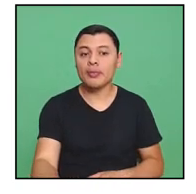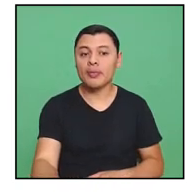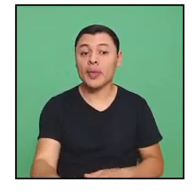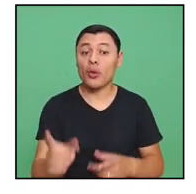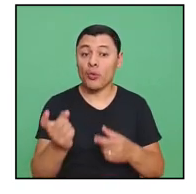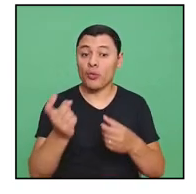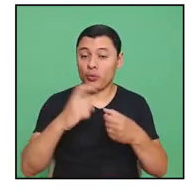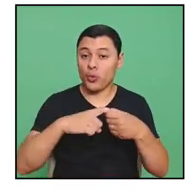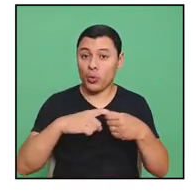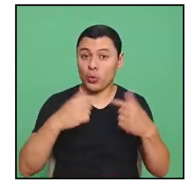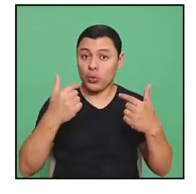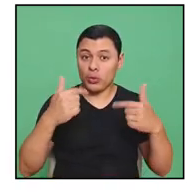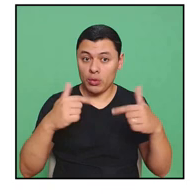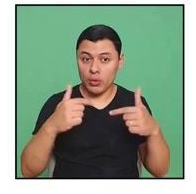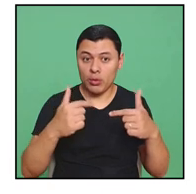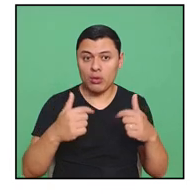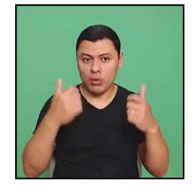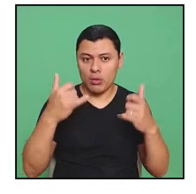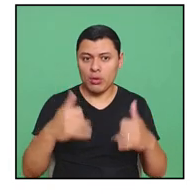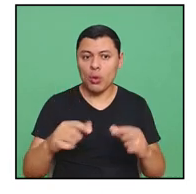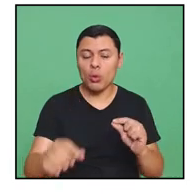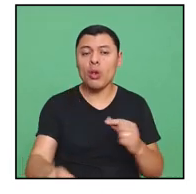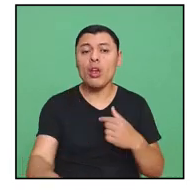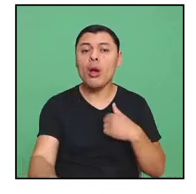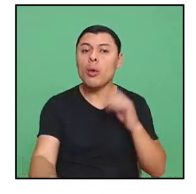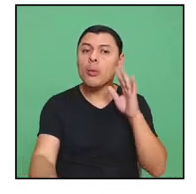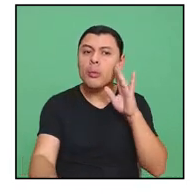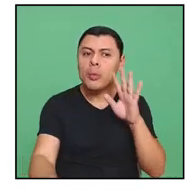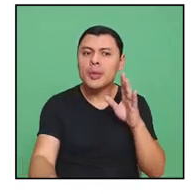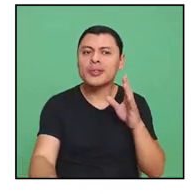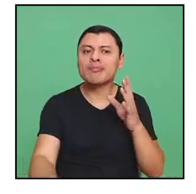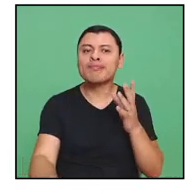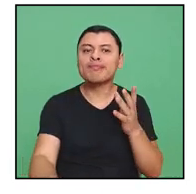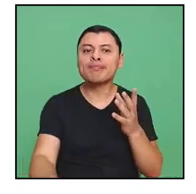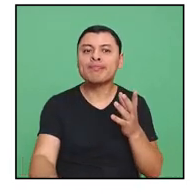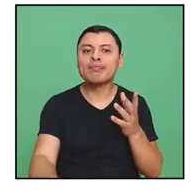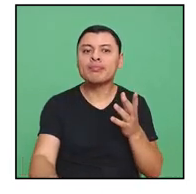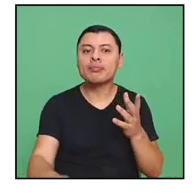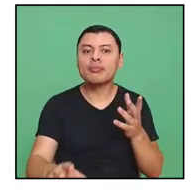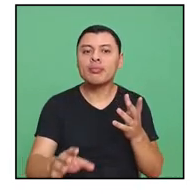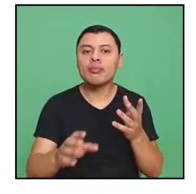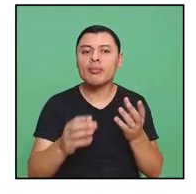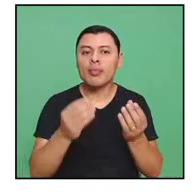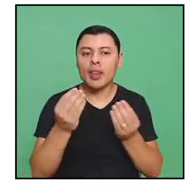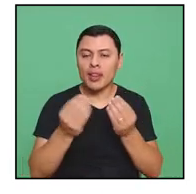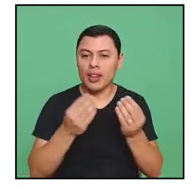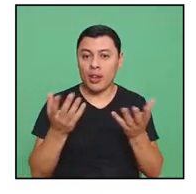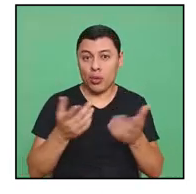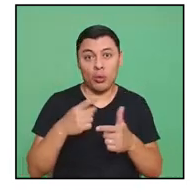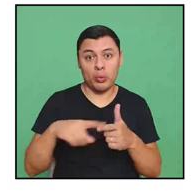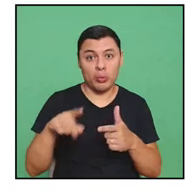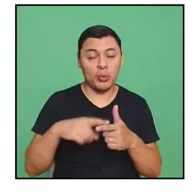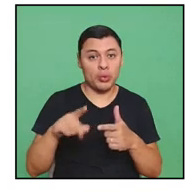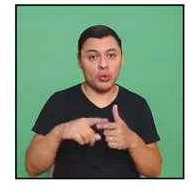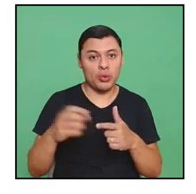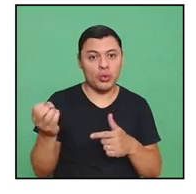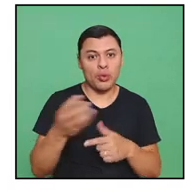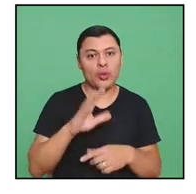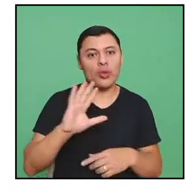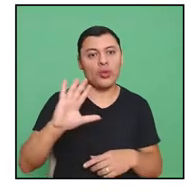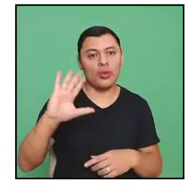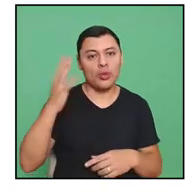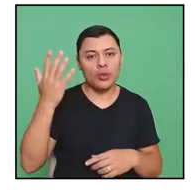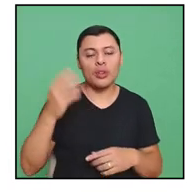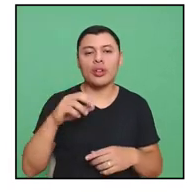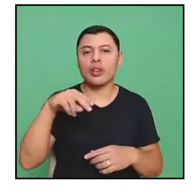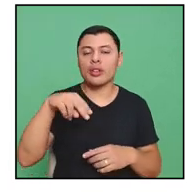eu fico pensando muito sobre esse boom recente que houve com os